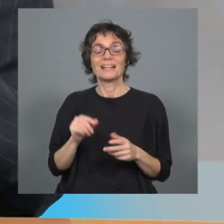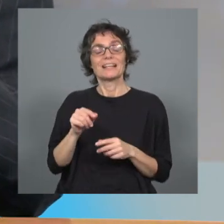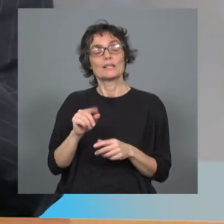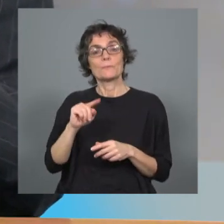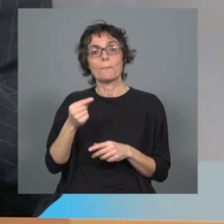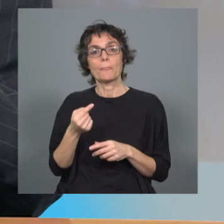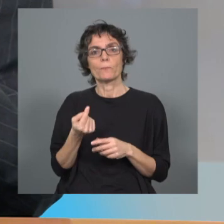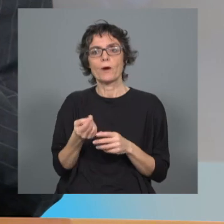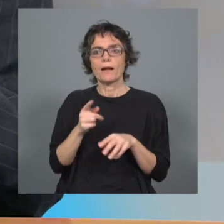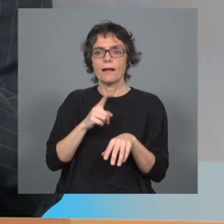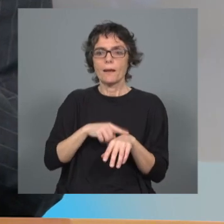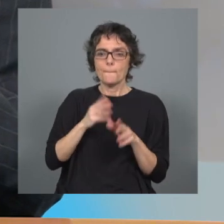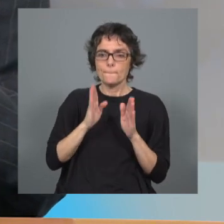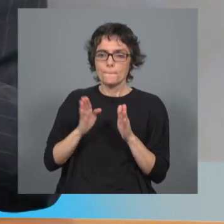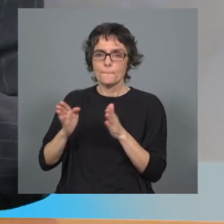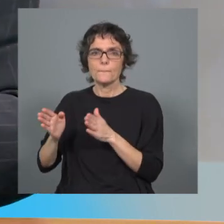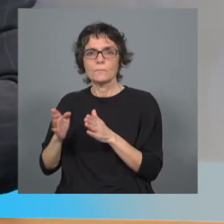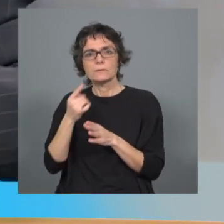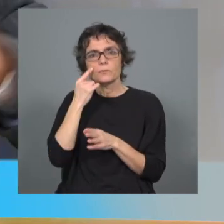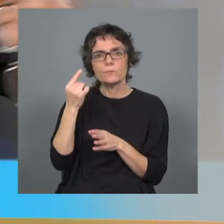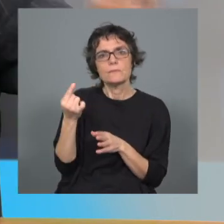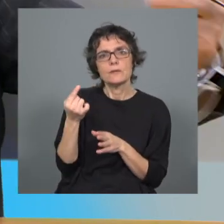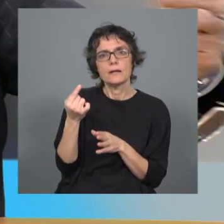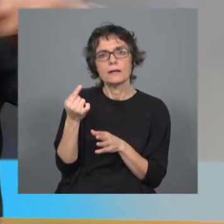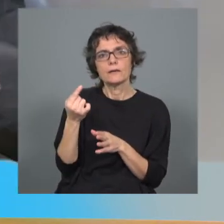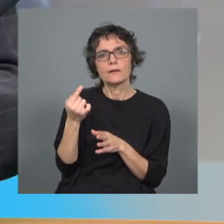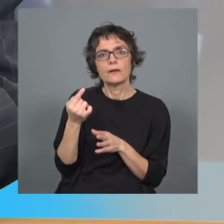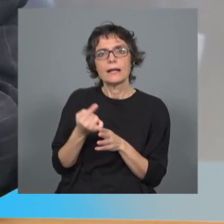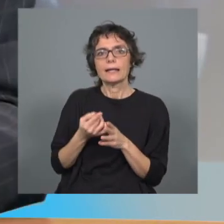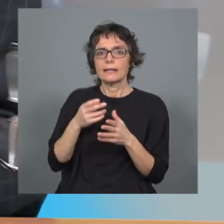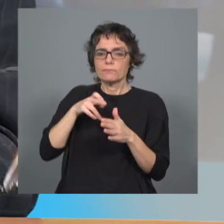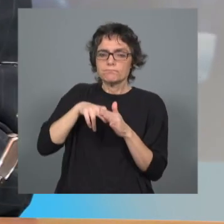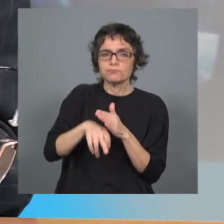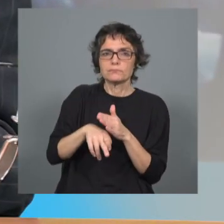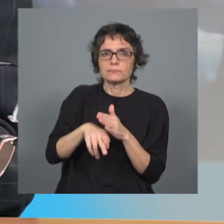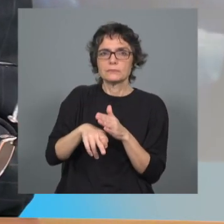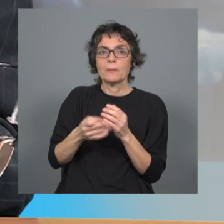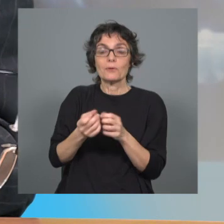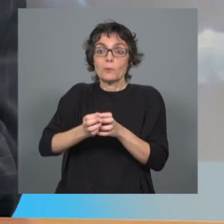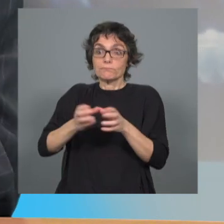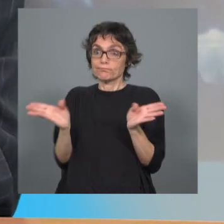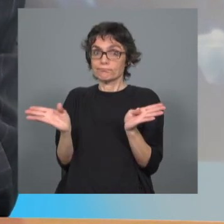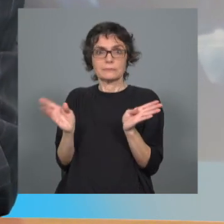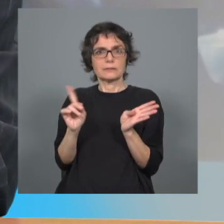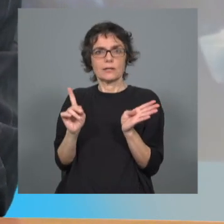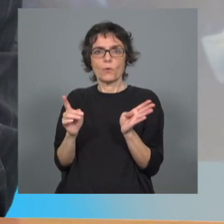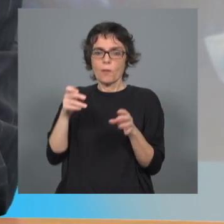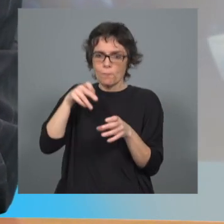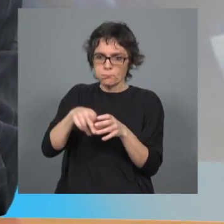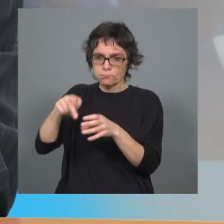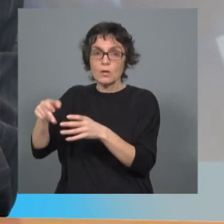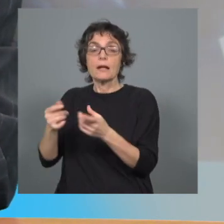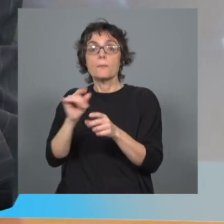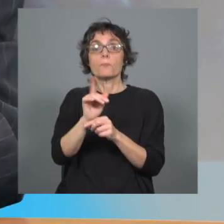mistério, momentos que dão densidade, mas não dão a extensão. A extensão está toda aqui. A extensão do